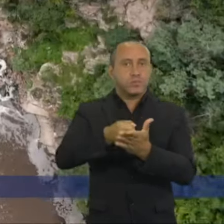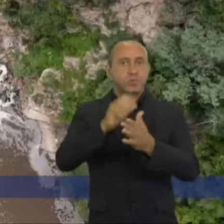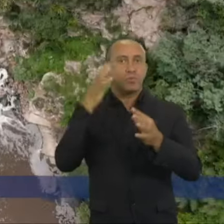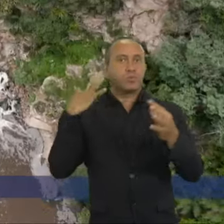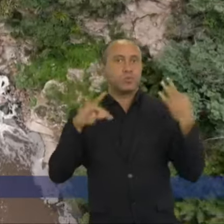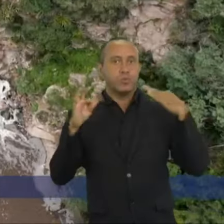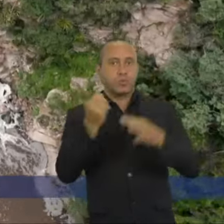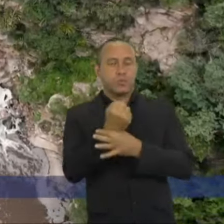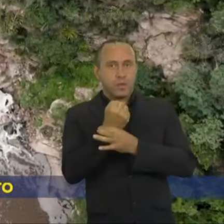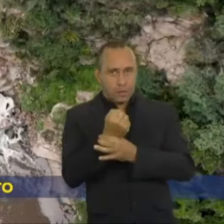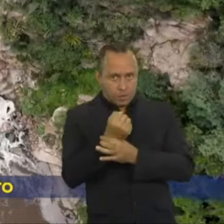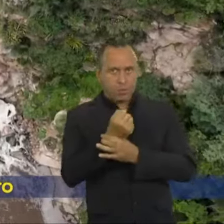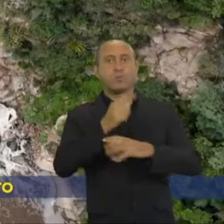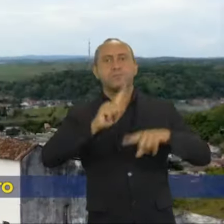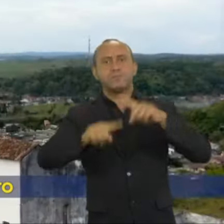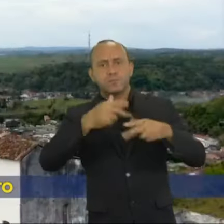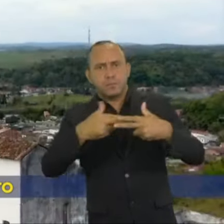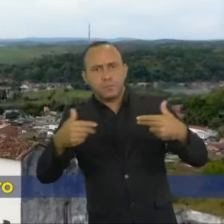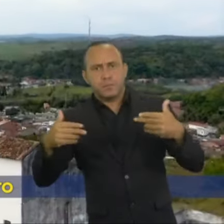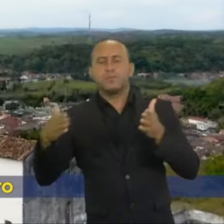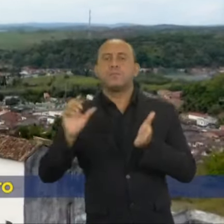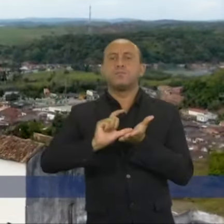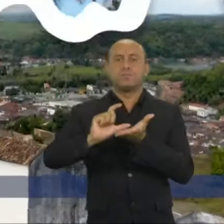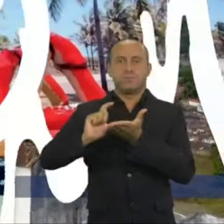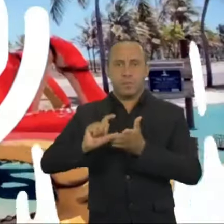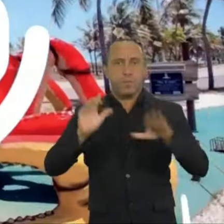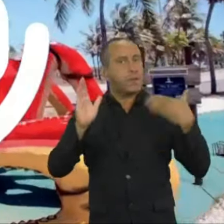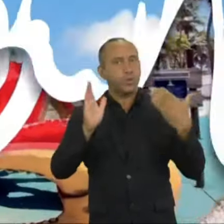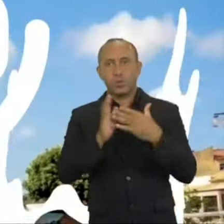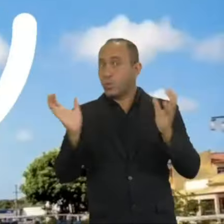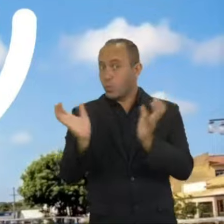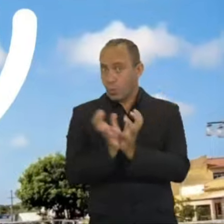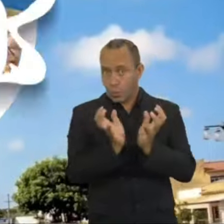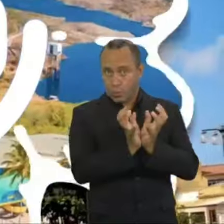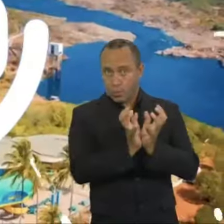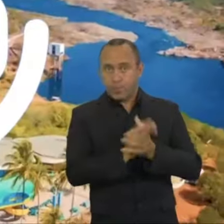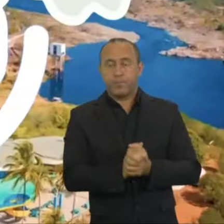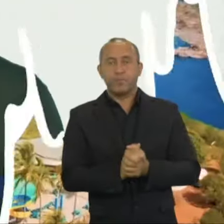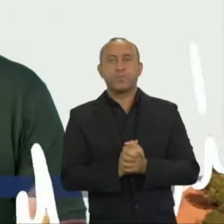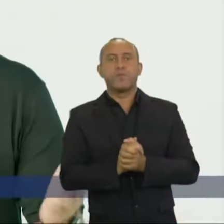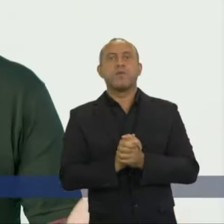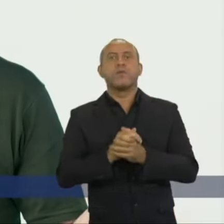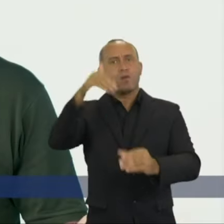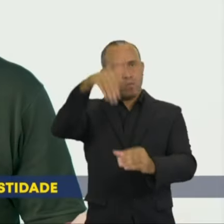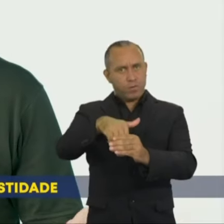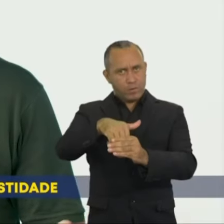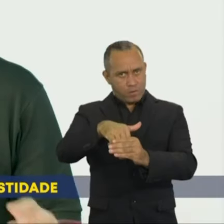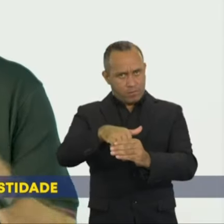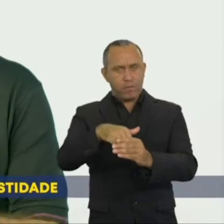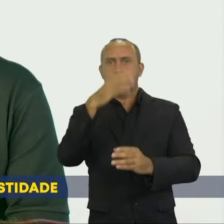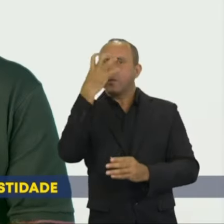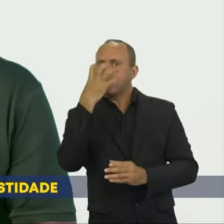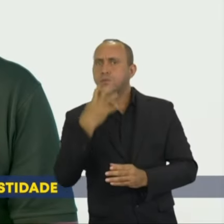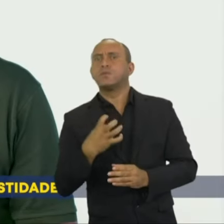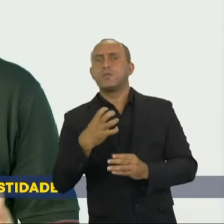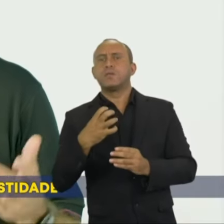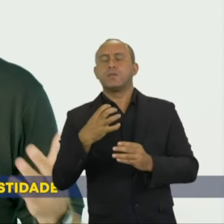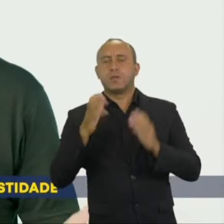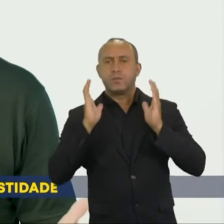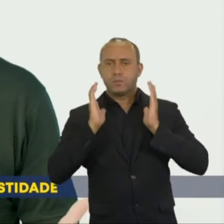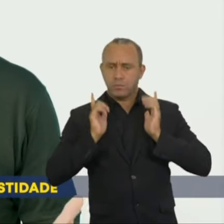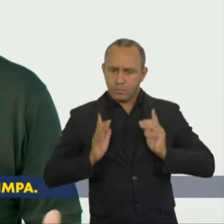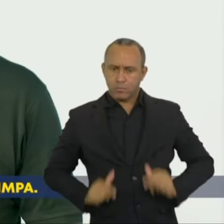Turismo para garantir recursos e implantar linhas de crédito para toda a cadeia. Eu voto em Fábio pela sua seriedade, pela